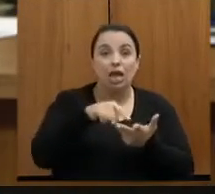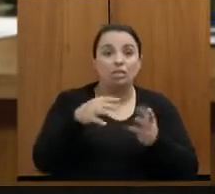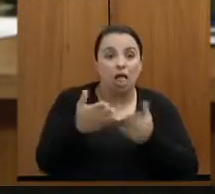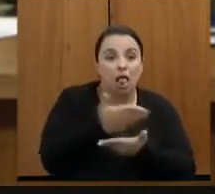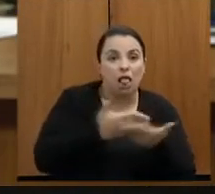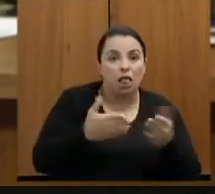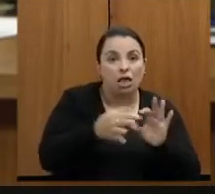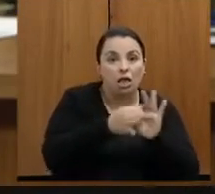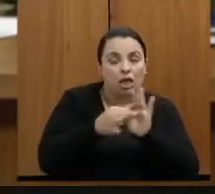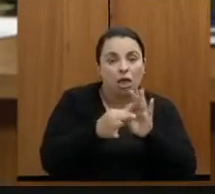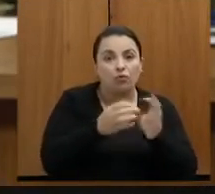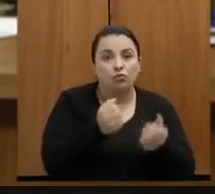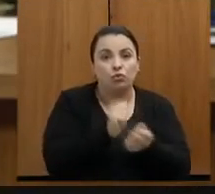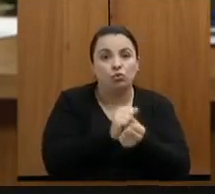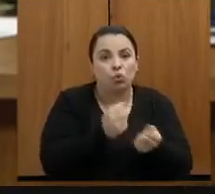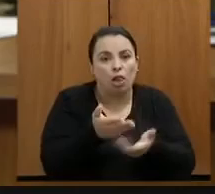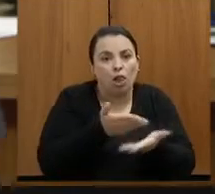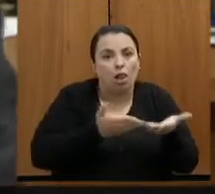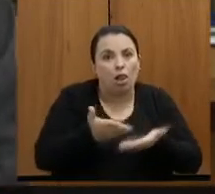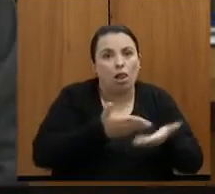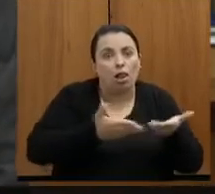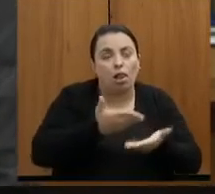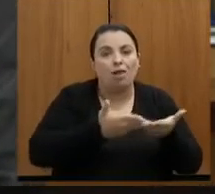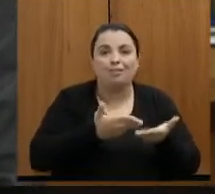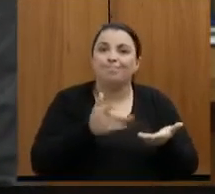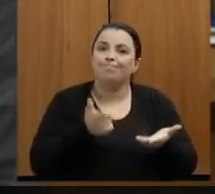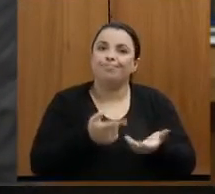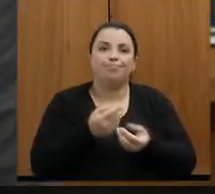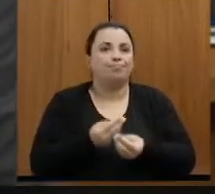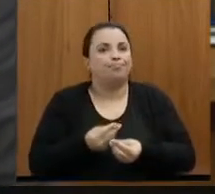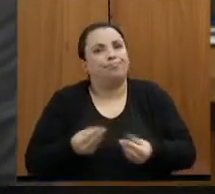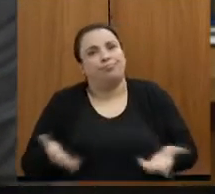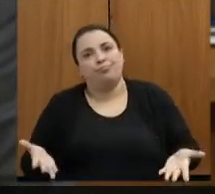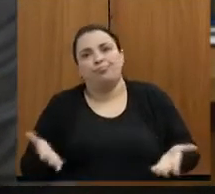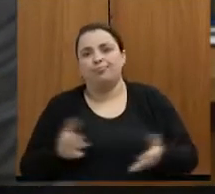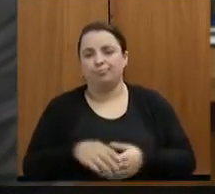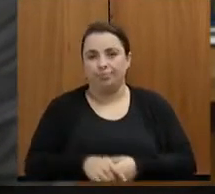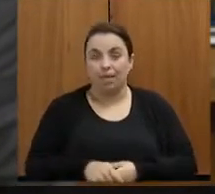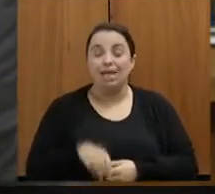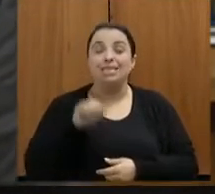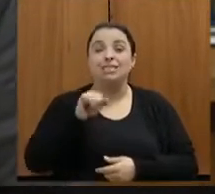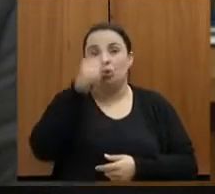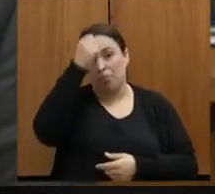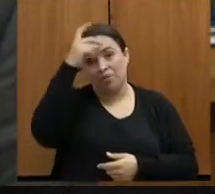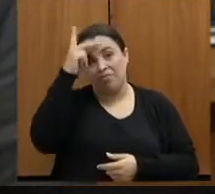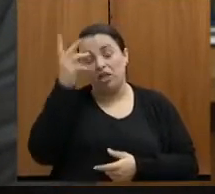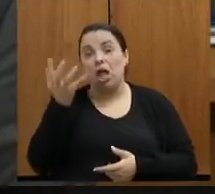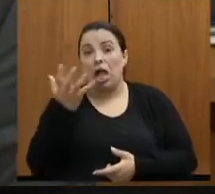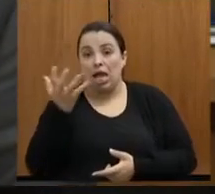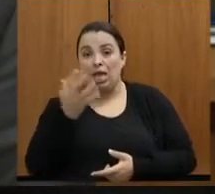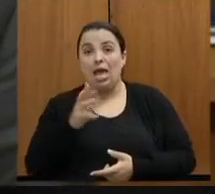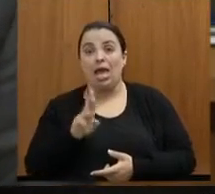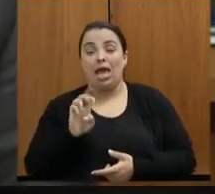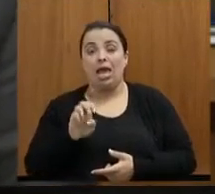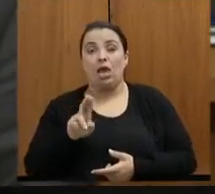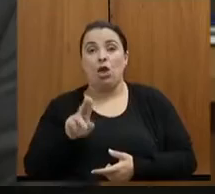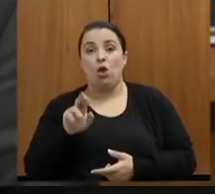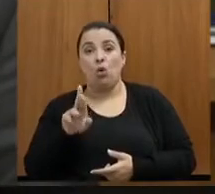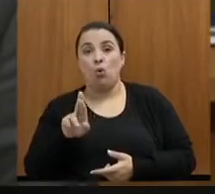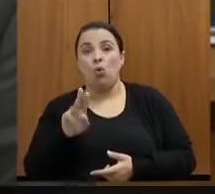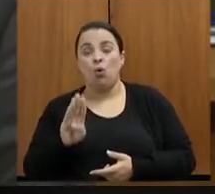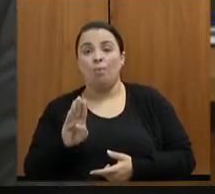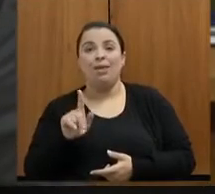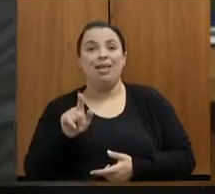abraçando, porque, afinal de contas, como também o professor comentou, se o prefeito quiser fazer Reúrbi, nem o Papa,